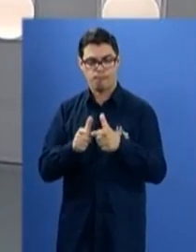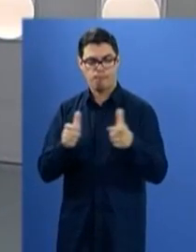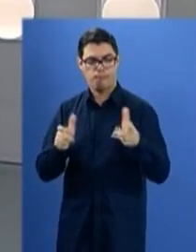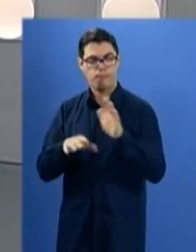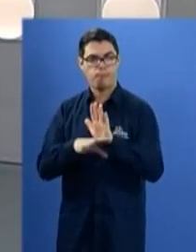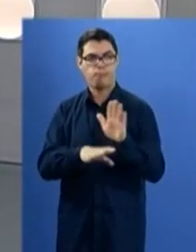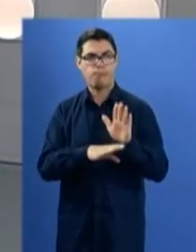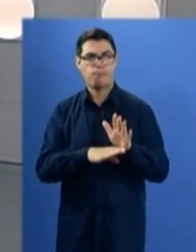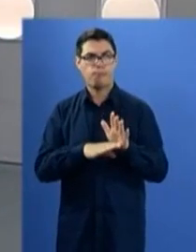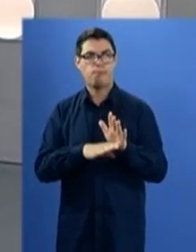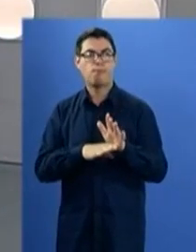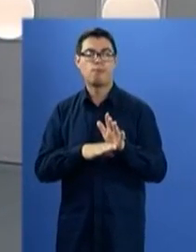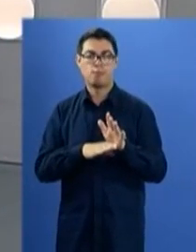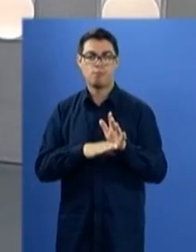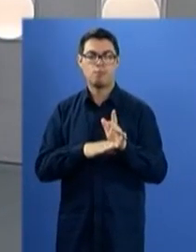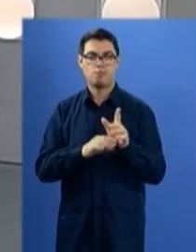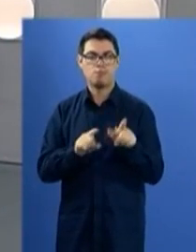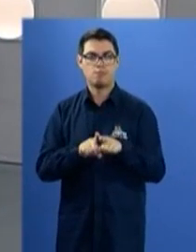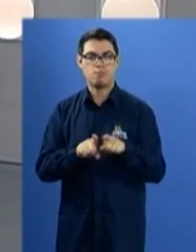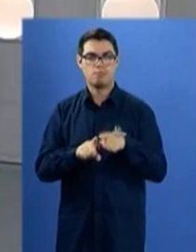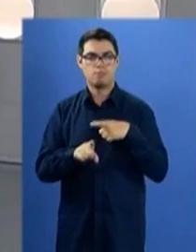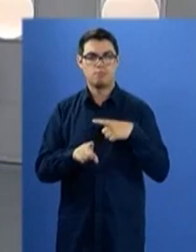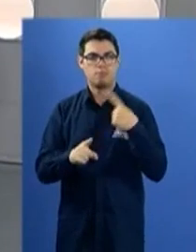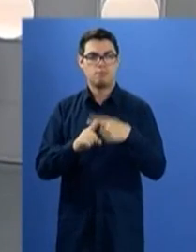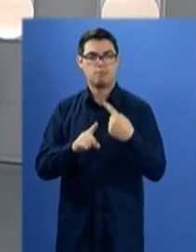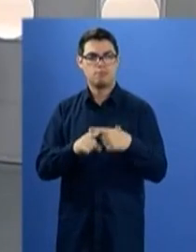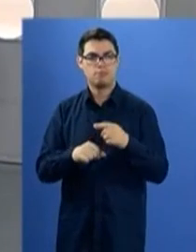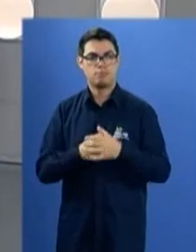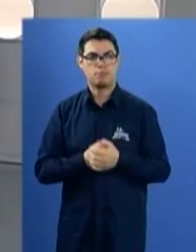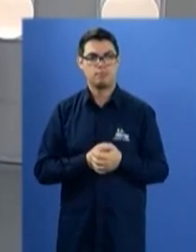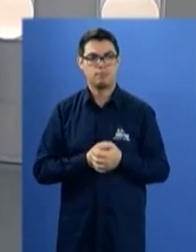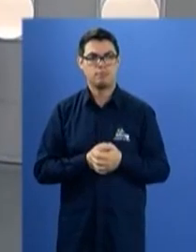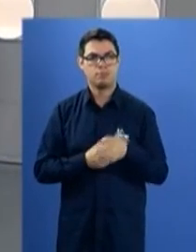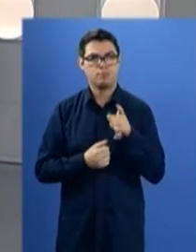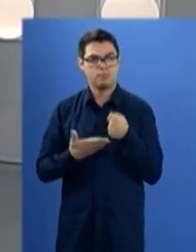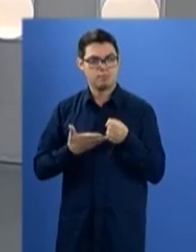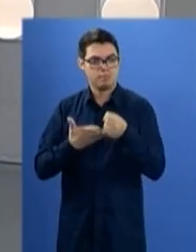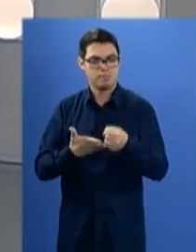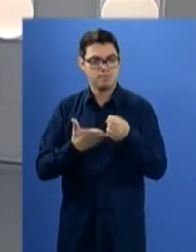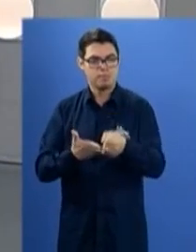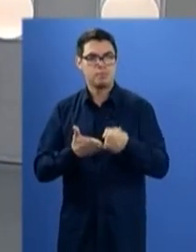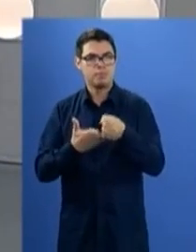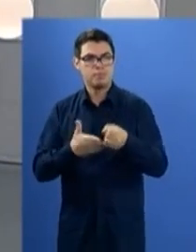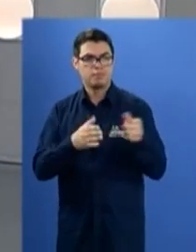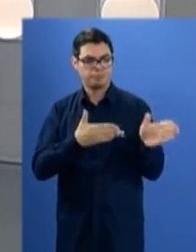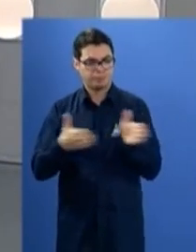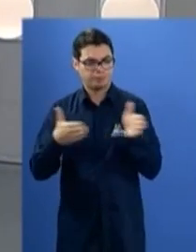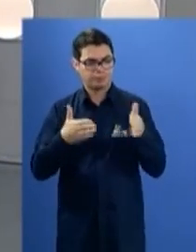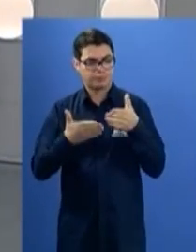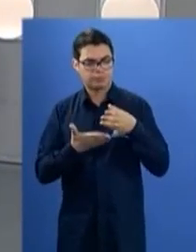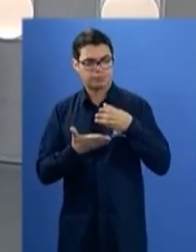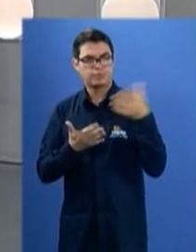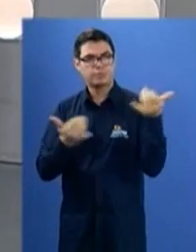produção, o marketing. Por quê? Porque ele está encarregado de abastecer a produção